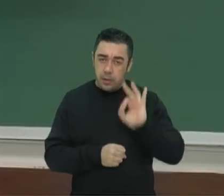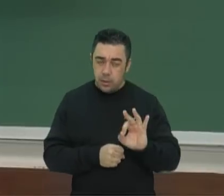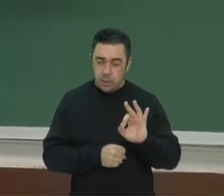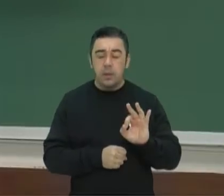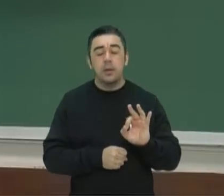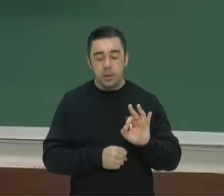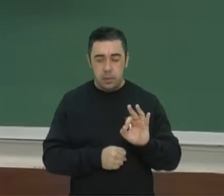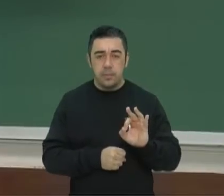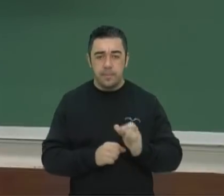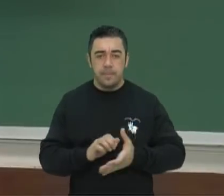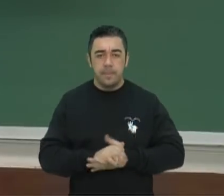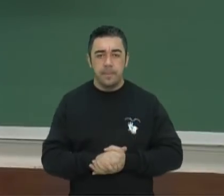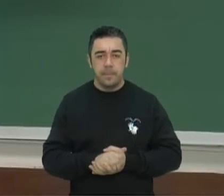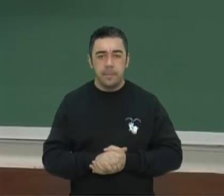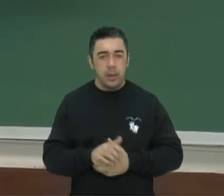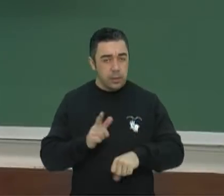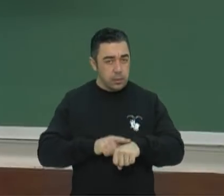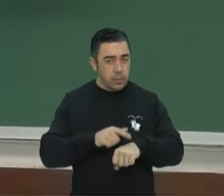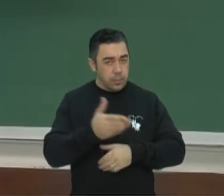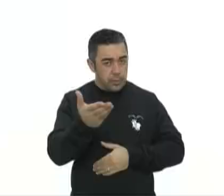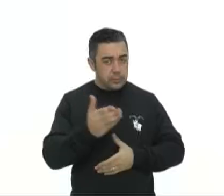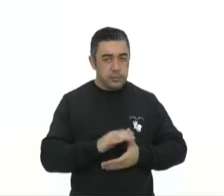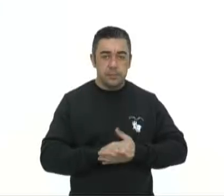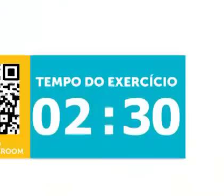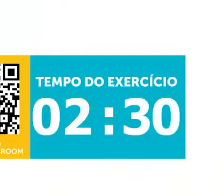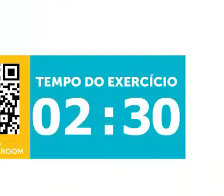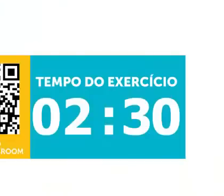a somatória no final. Então, um tempinho para vocês.